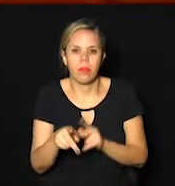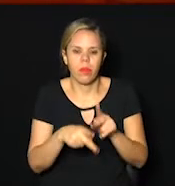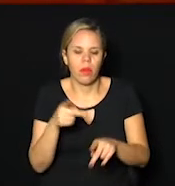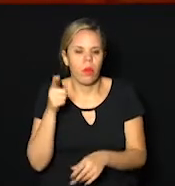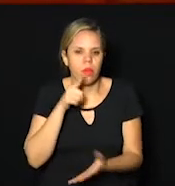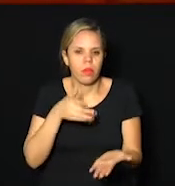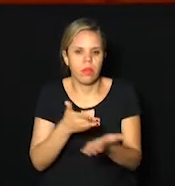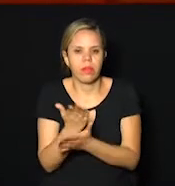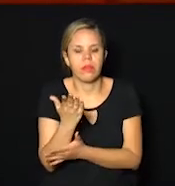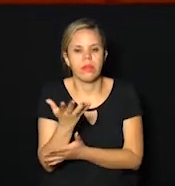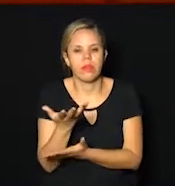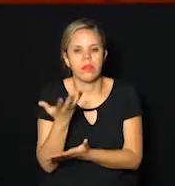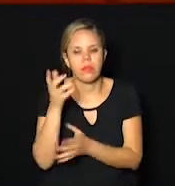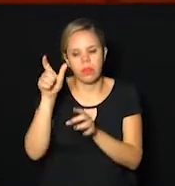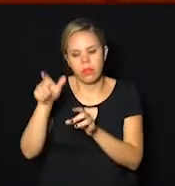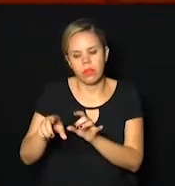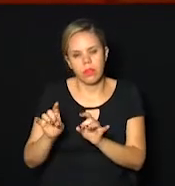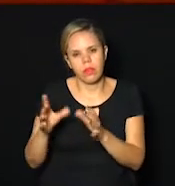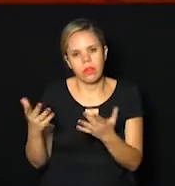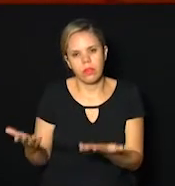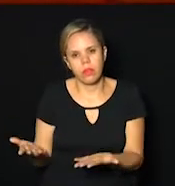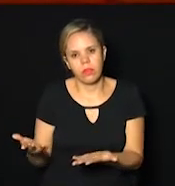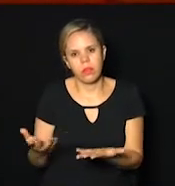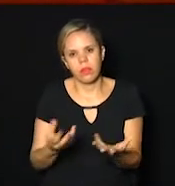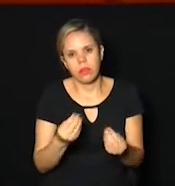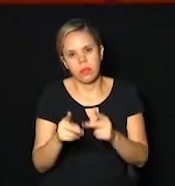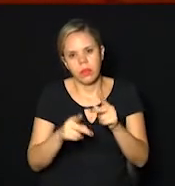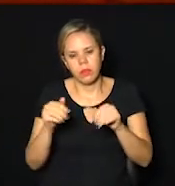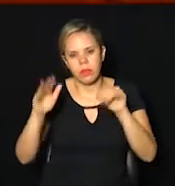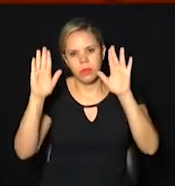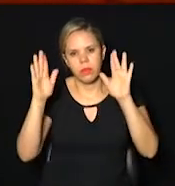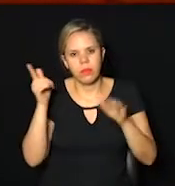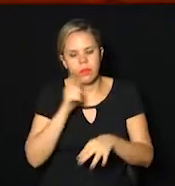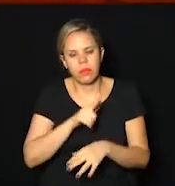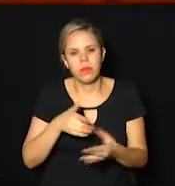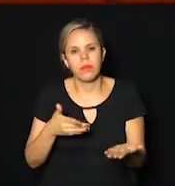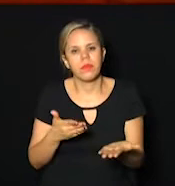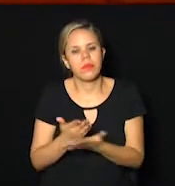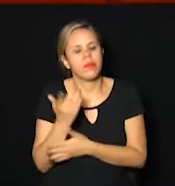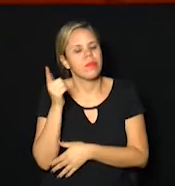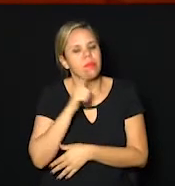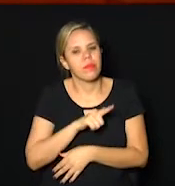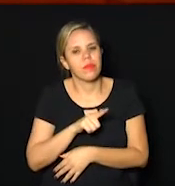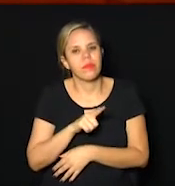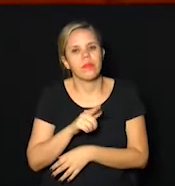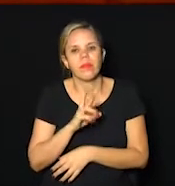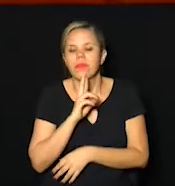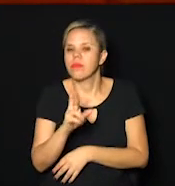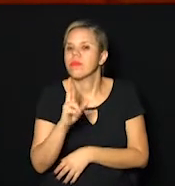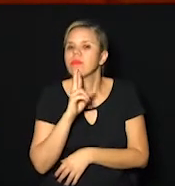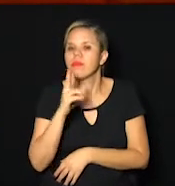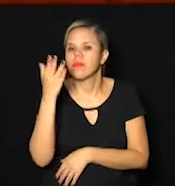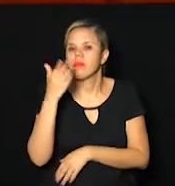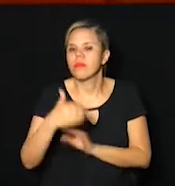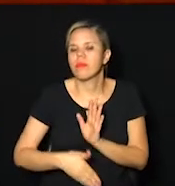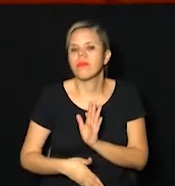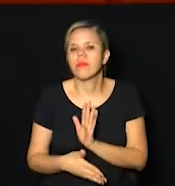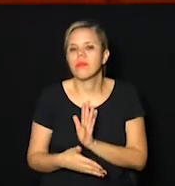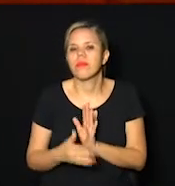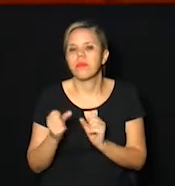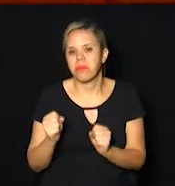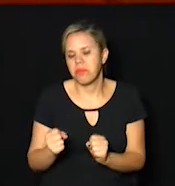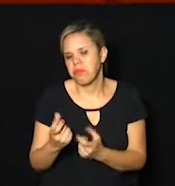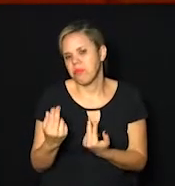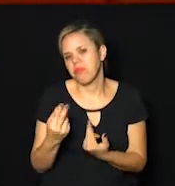sendo querido? Tem, mas tem muito mais gente que consegue se eleger quando traz respostas. As respostas podem ser, como eu disse